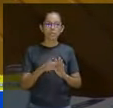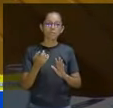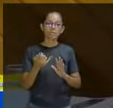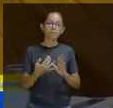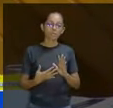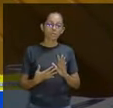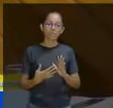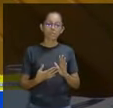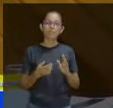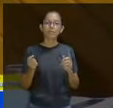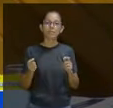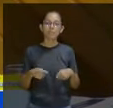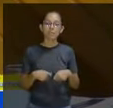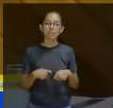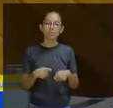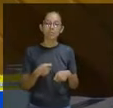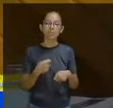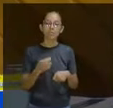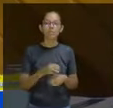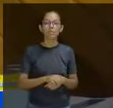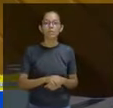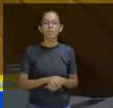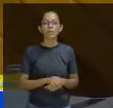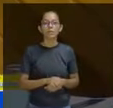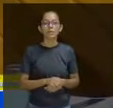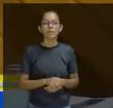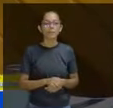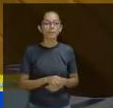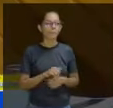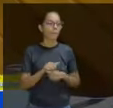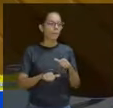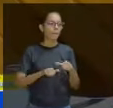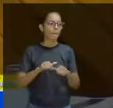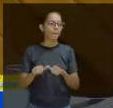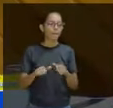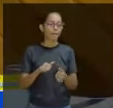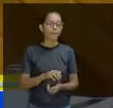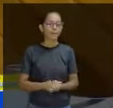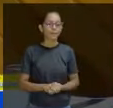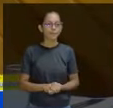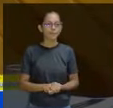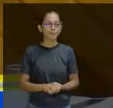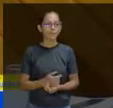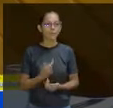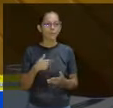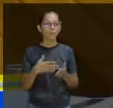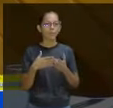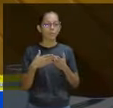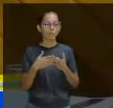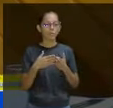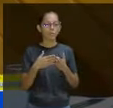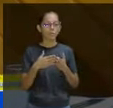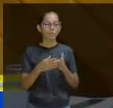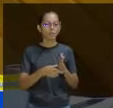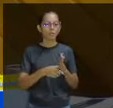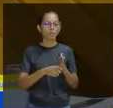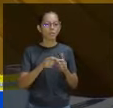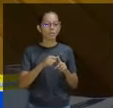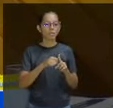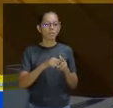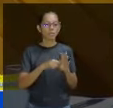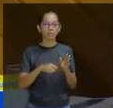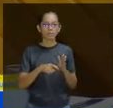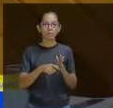a solicitação pelo tribunal 90 dias. Né? E o meu pedido ele foi feito 5 meses antes